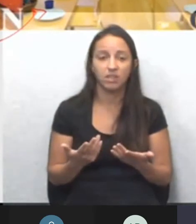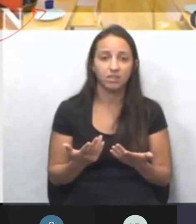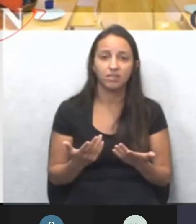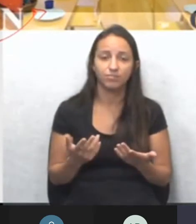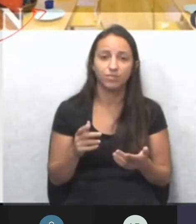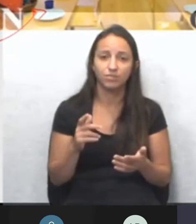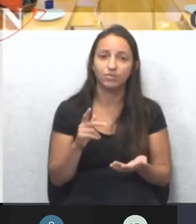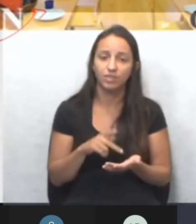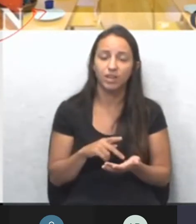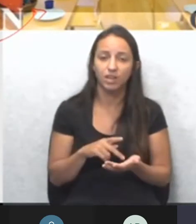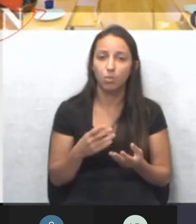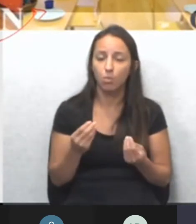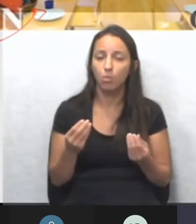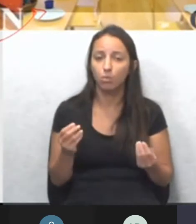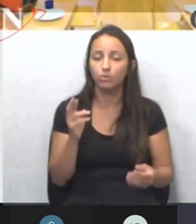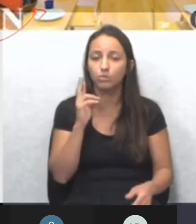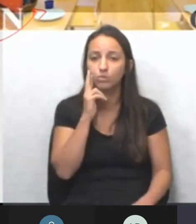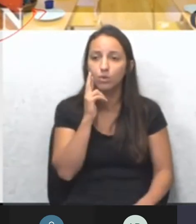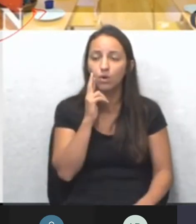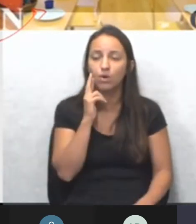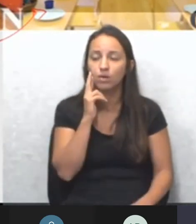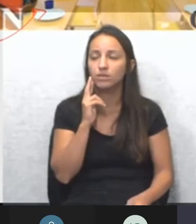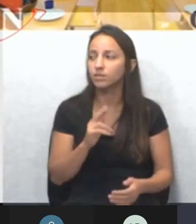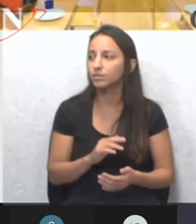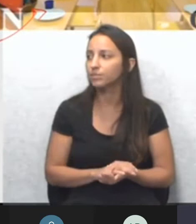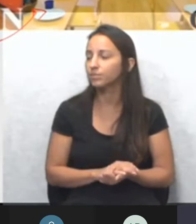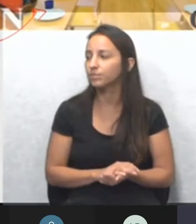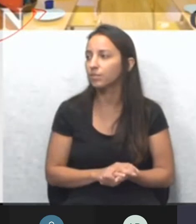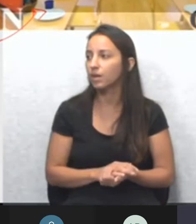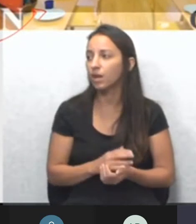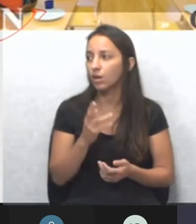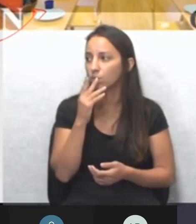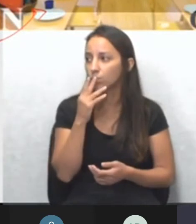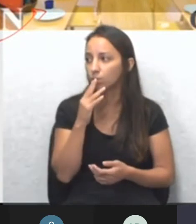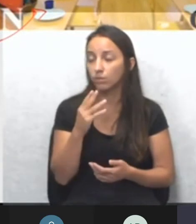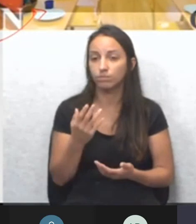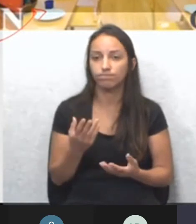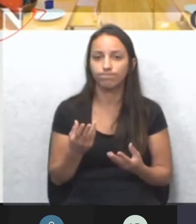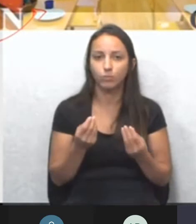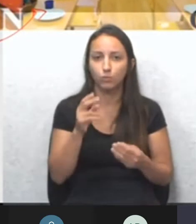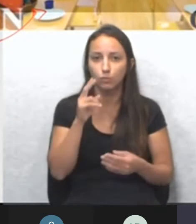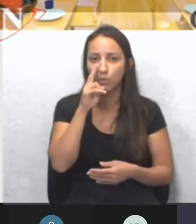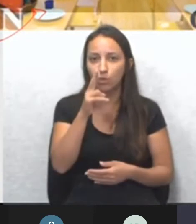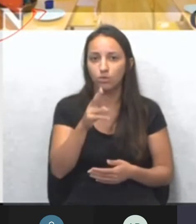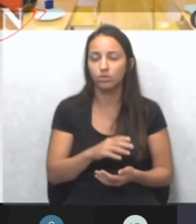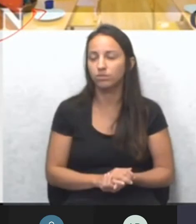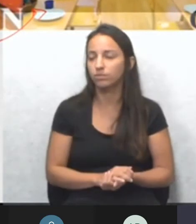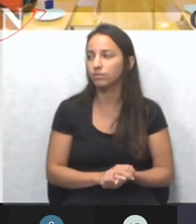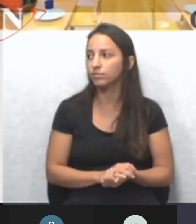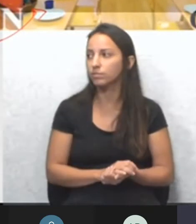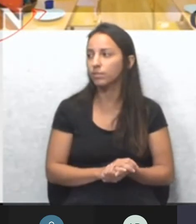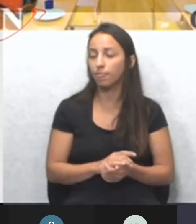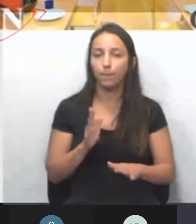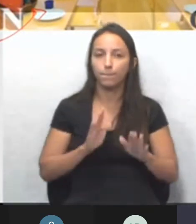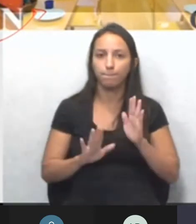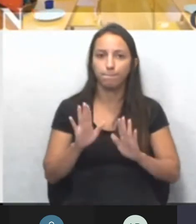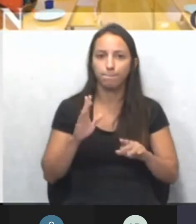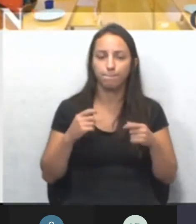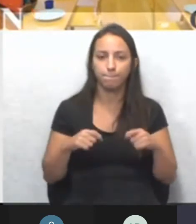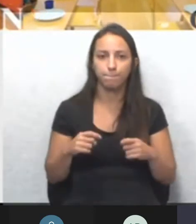ficou realmente muito... a cor ficou muito enfatizada, tá certo? Então, é necessário